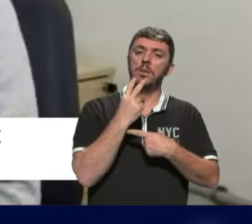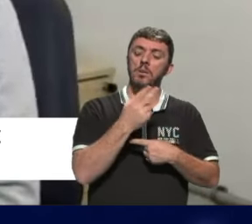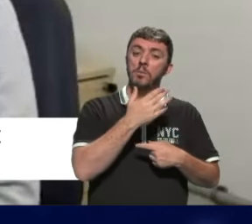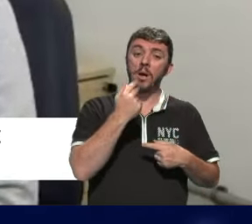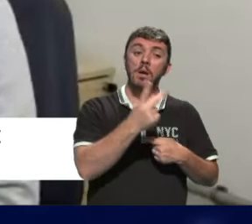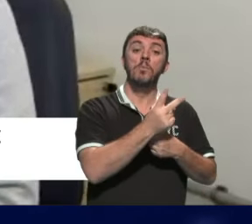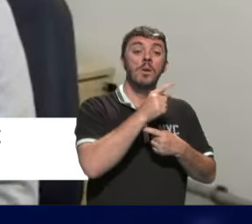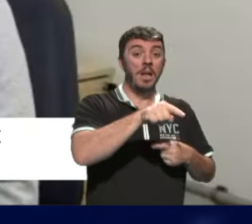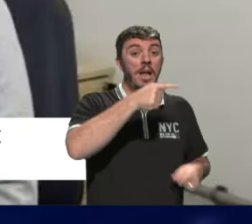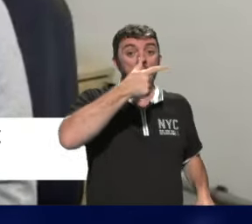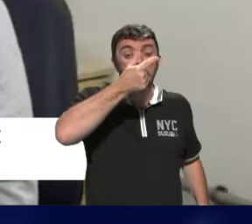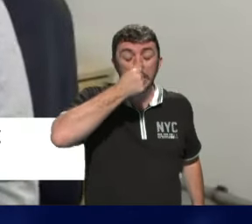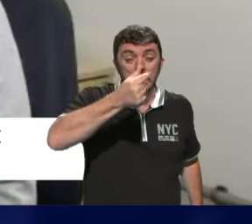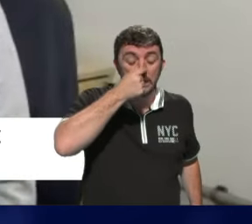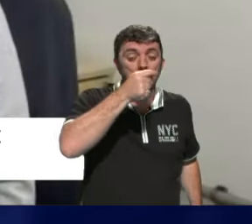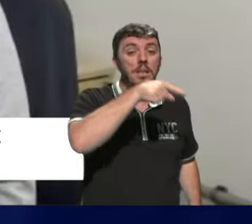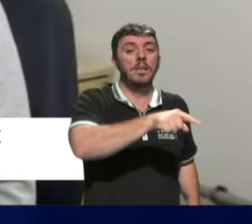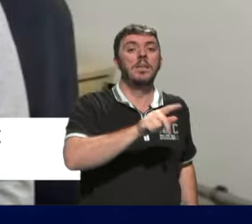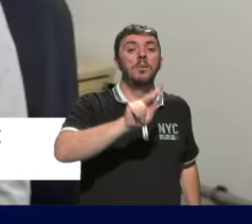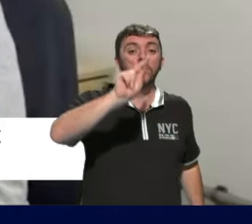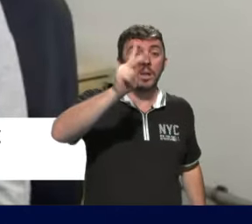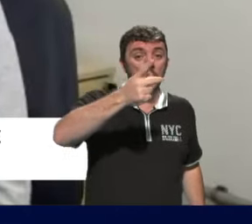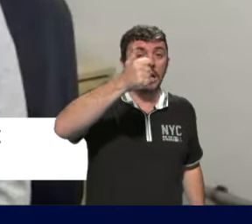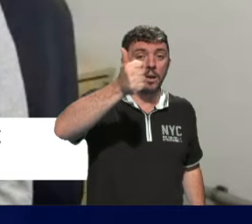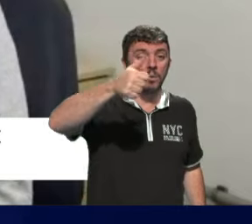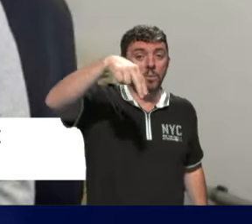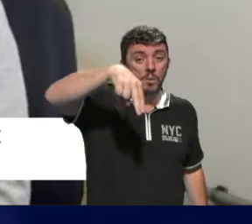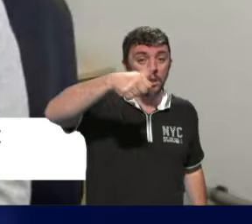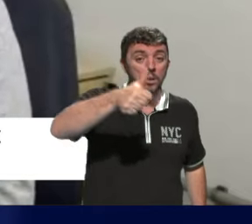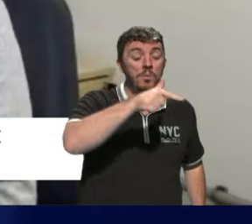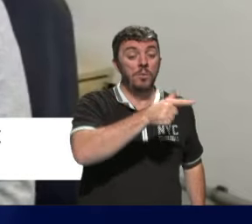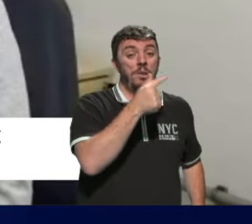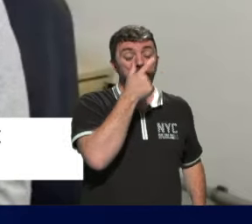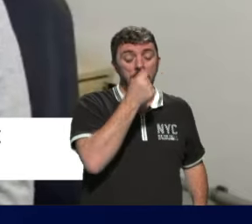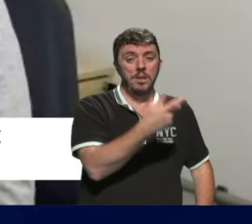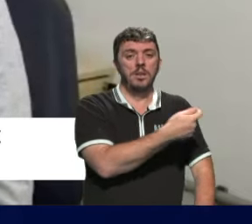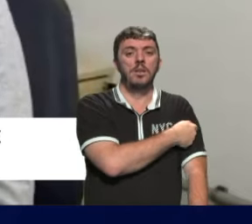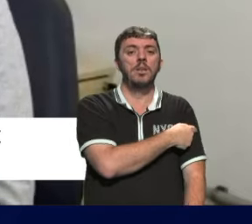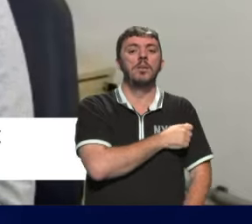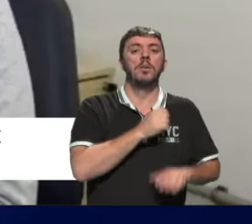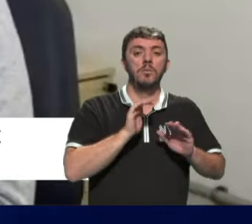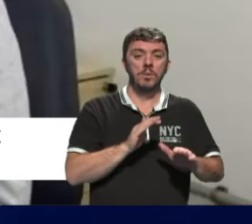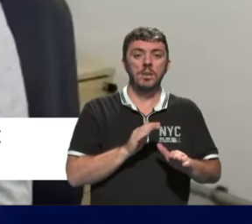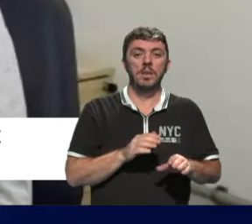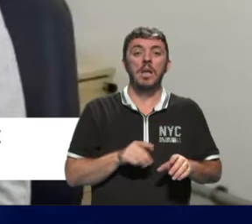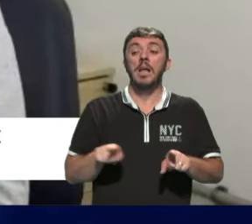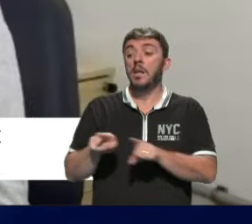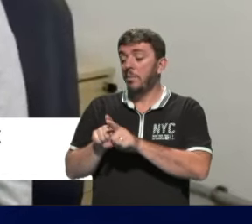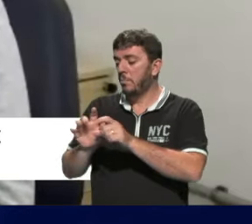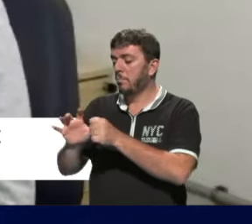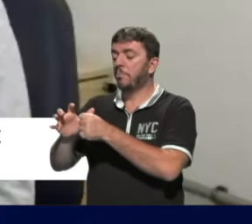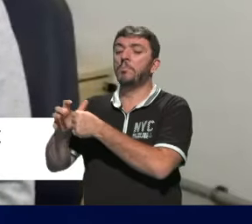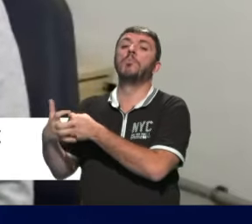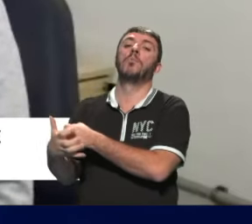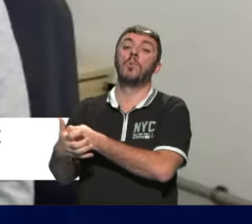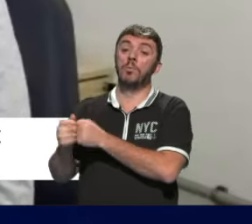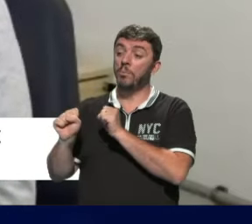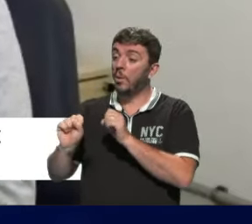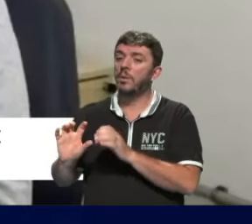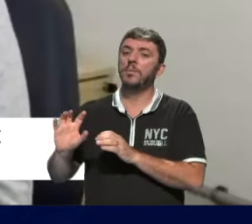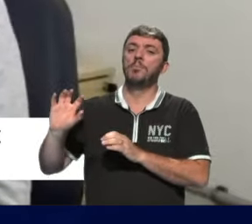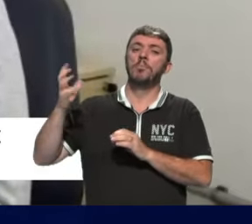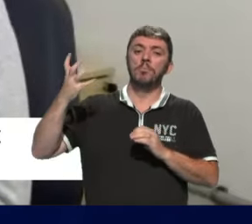gripe também, né? Porque a influenza também é uma gripe, assim como o coronavírus, que causa síndrome gripal, a influenza também causa uma